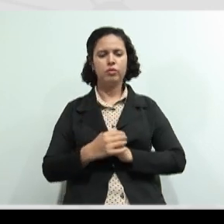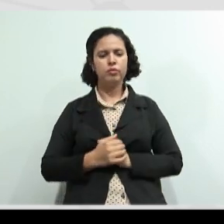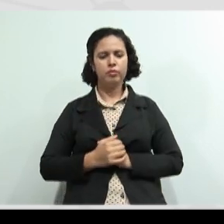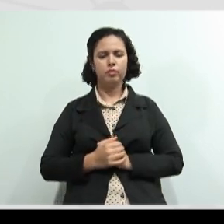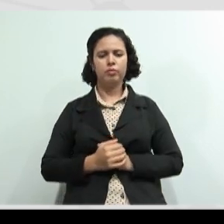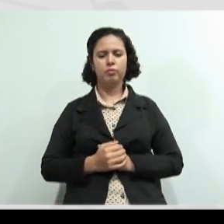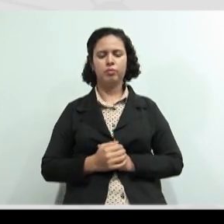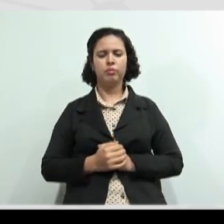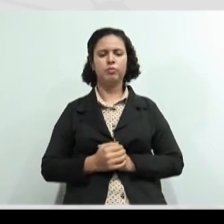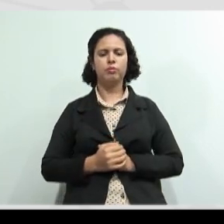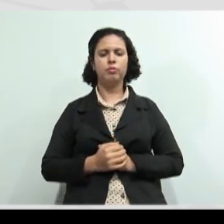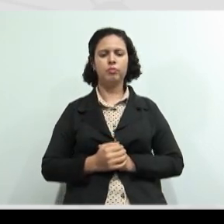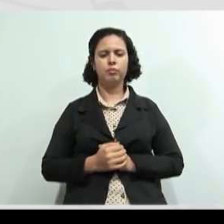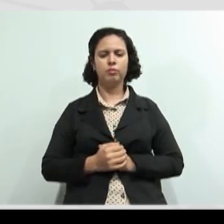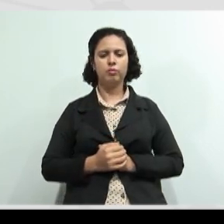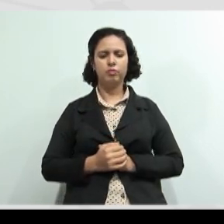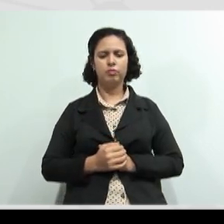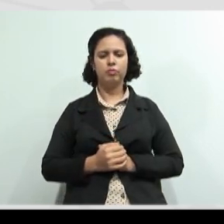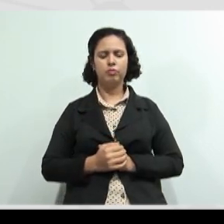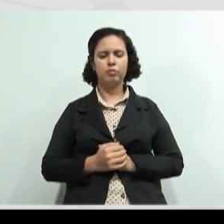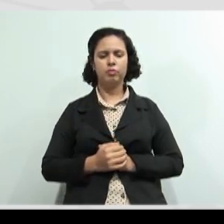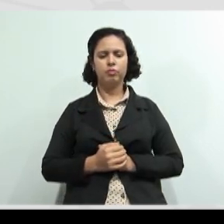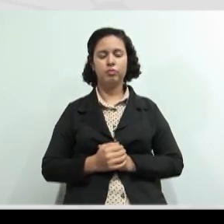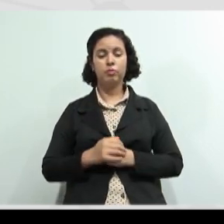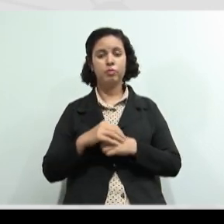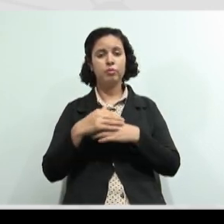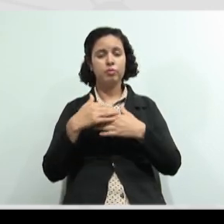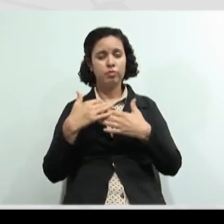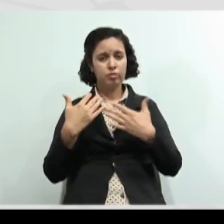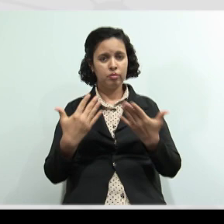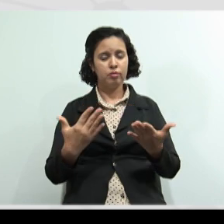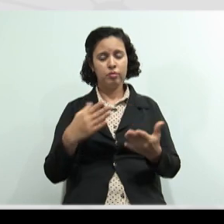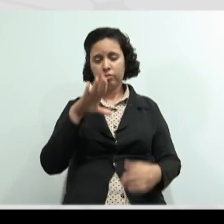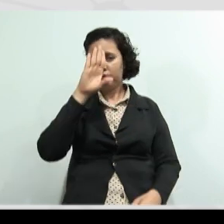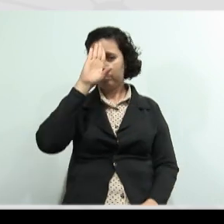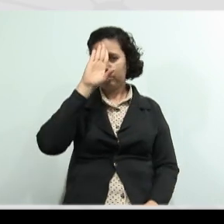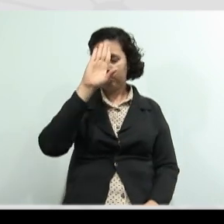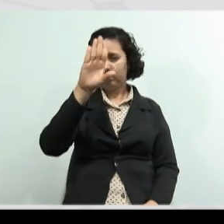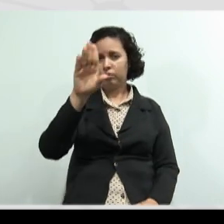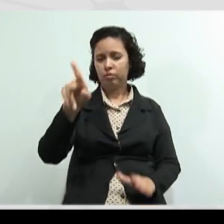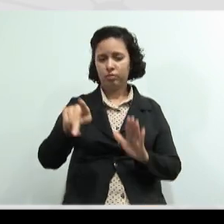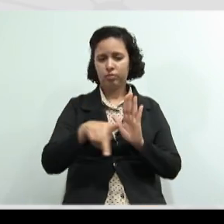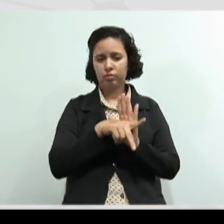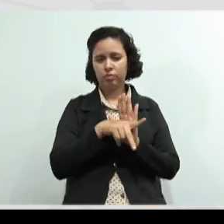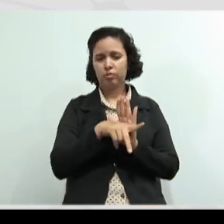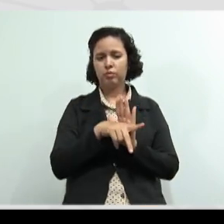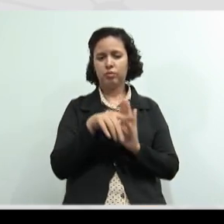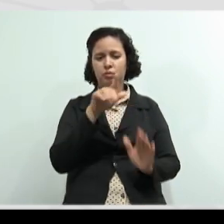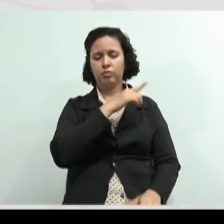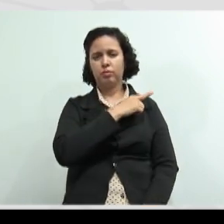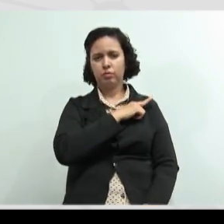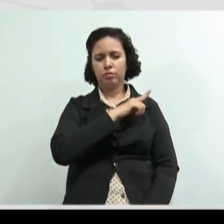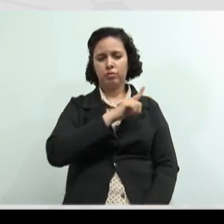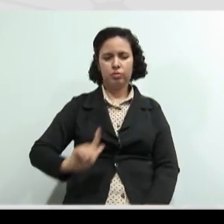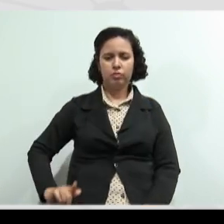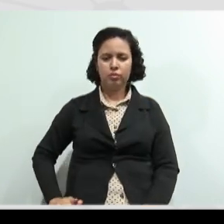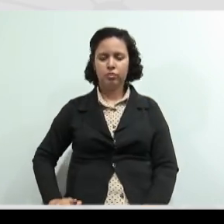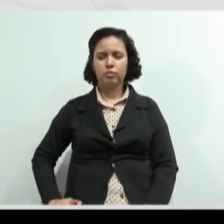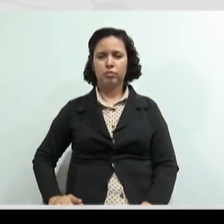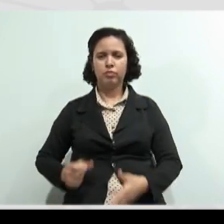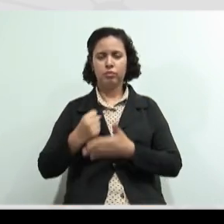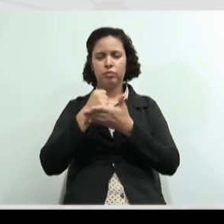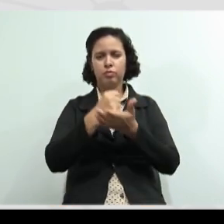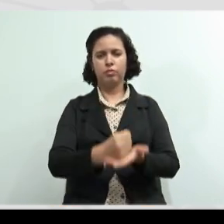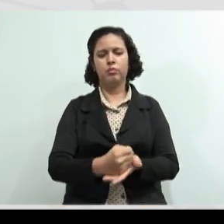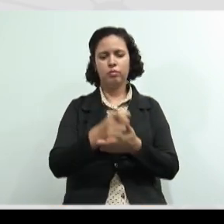assim: qual o principal programa governamental de apoio à agricultura familiar? O que ele faz?